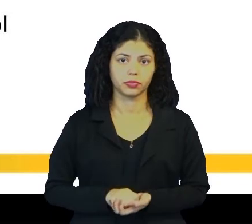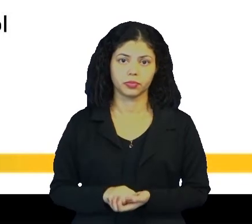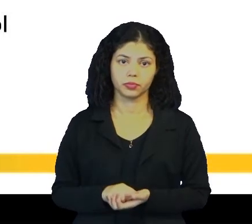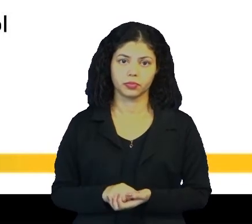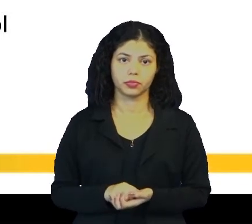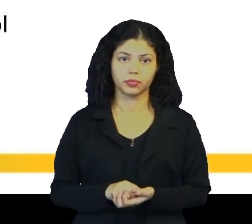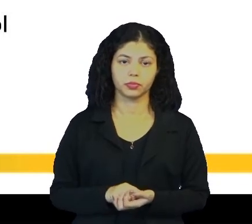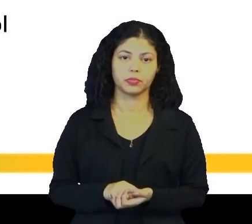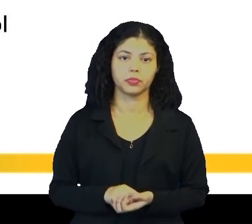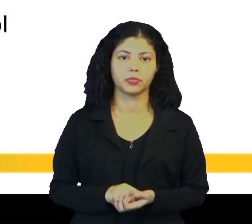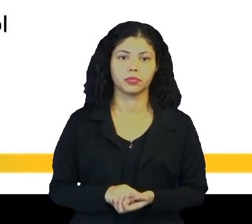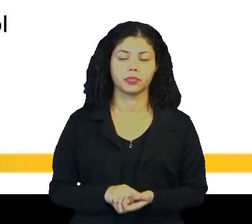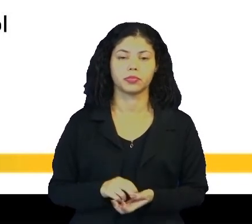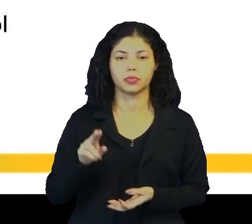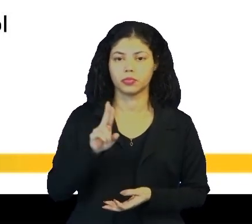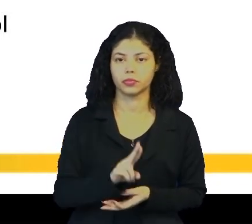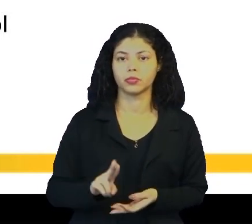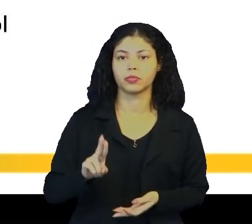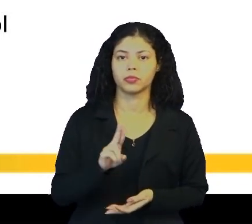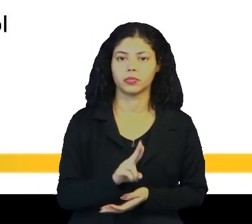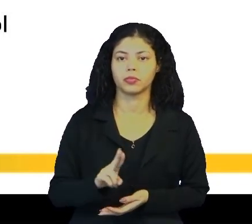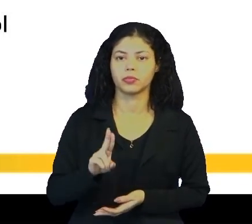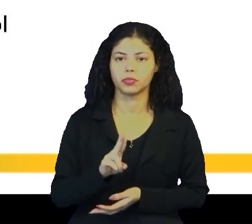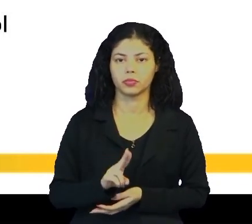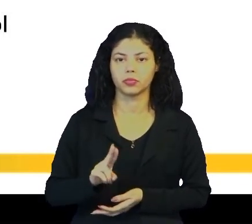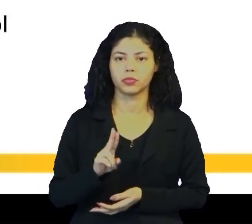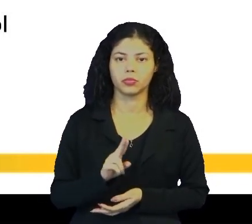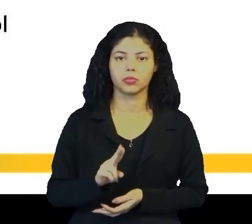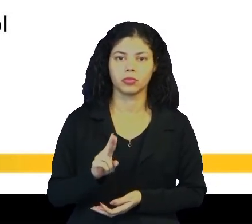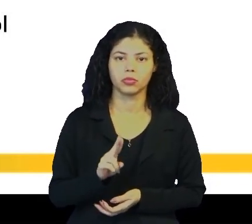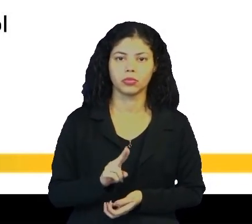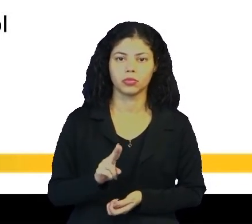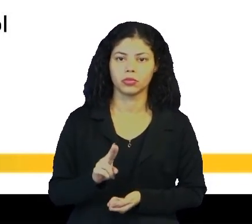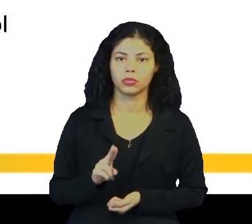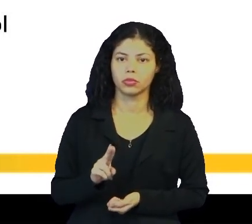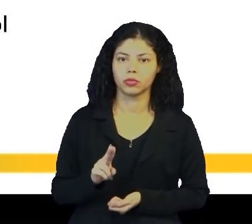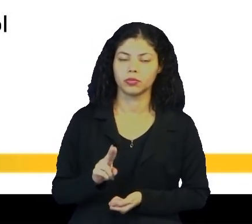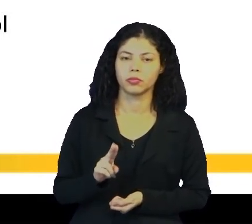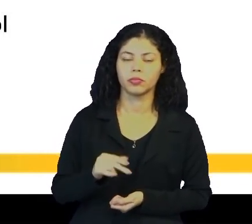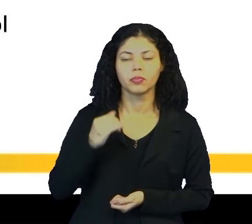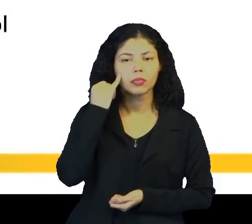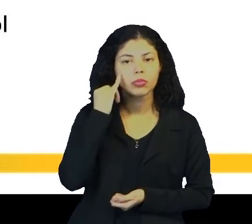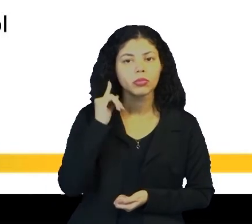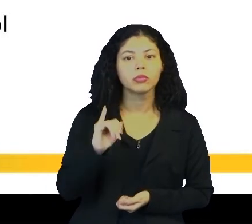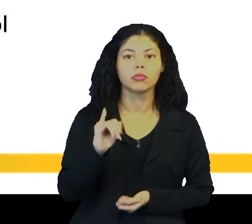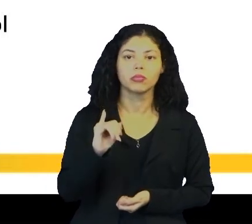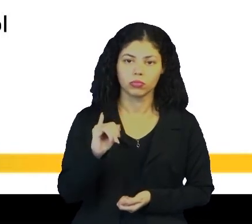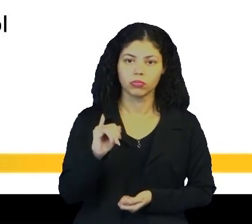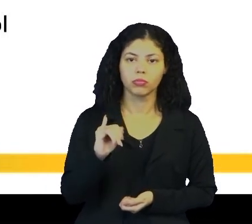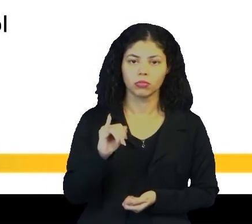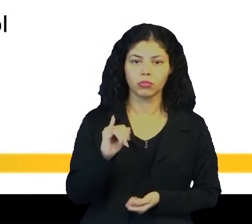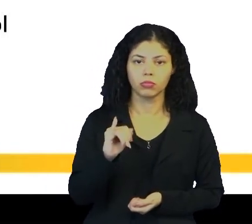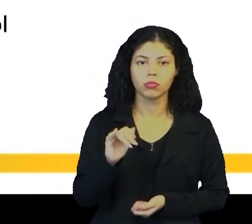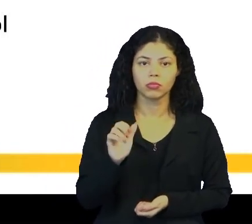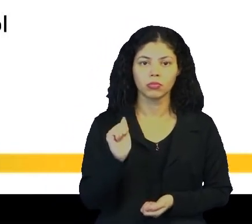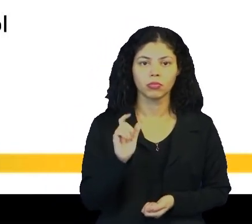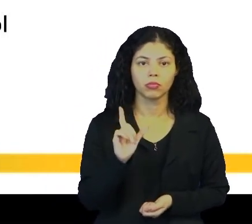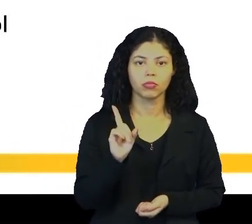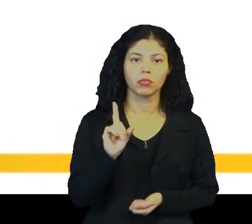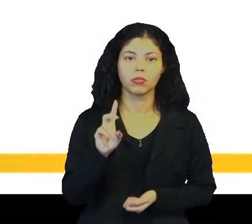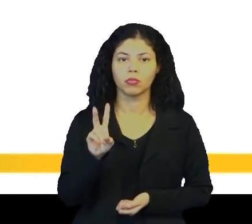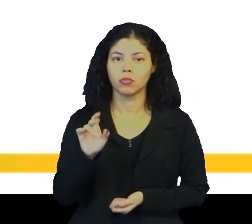ele vai, né, ser utilizado ali para dar uma ideia de, né, adversidade.